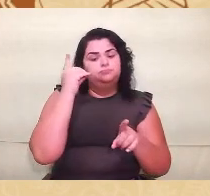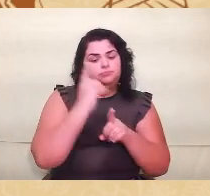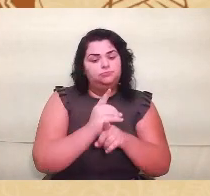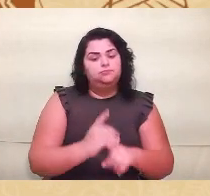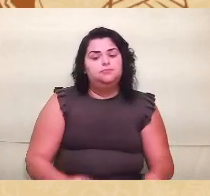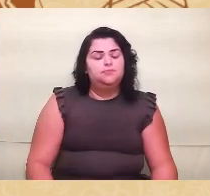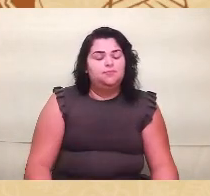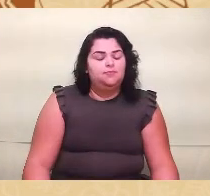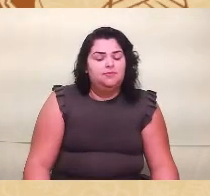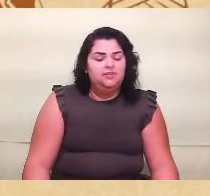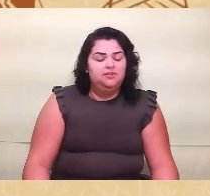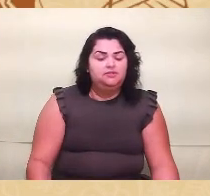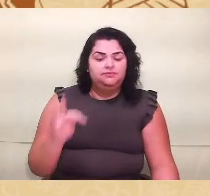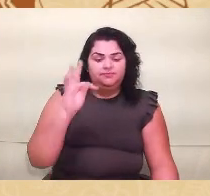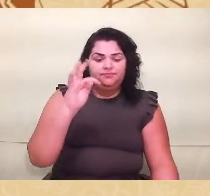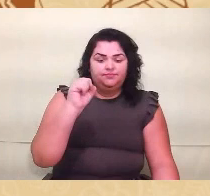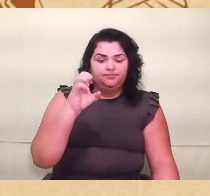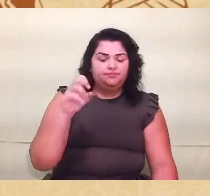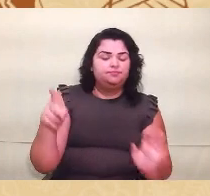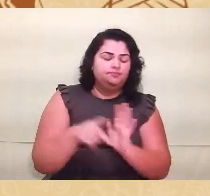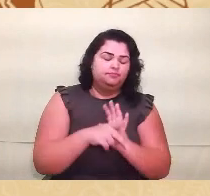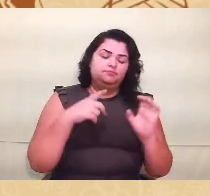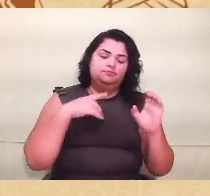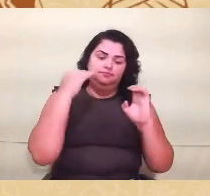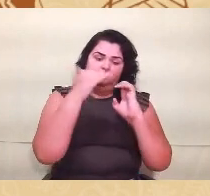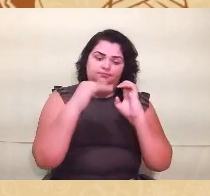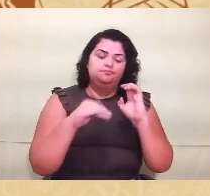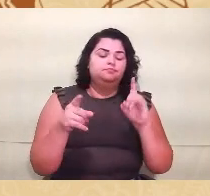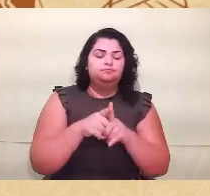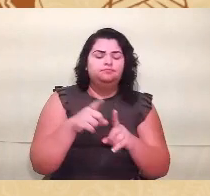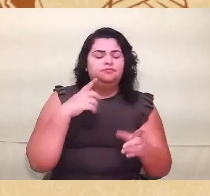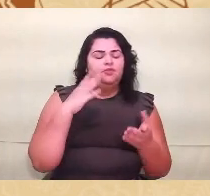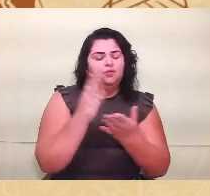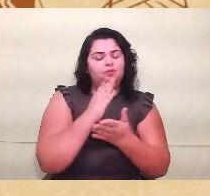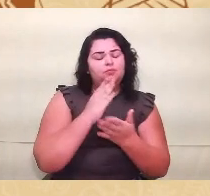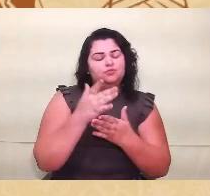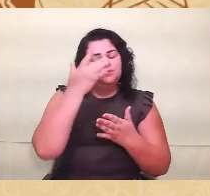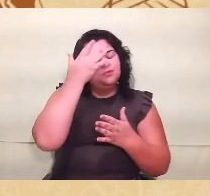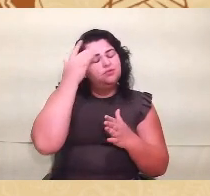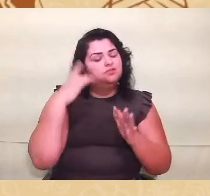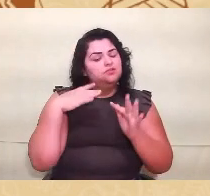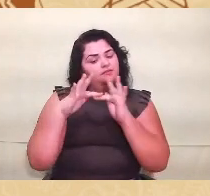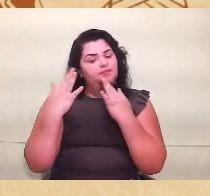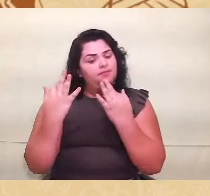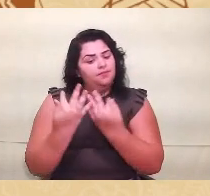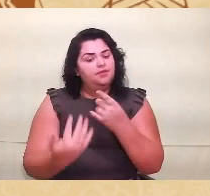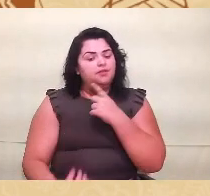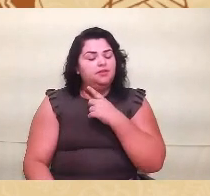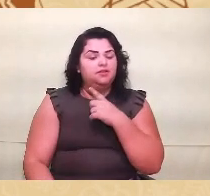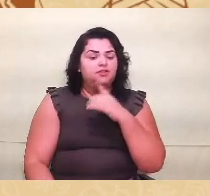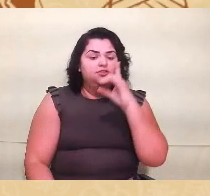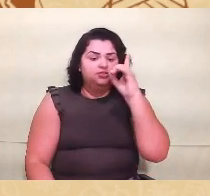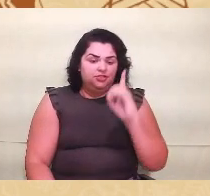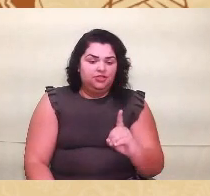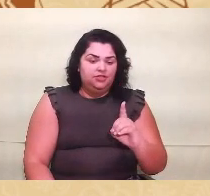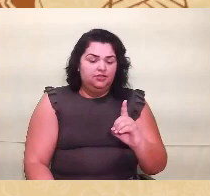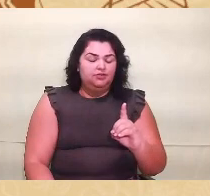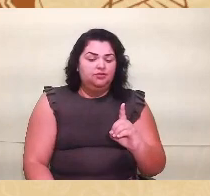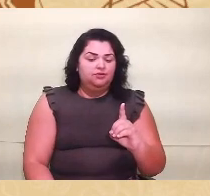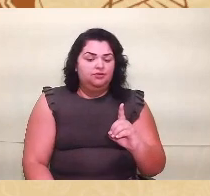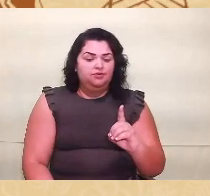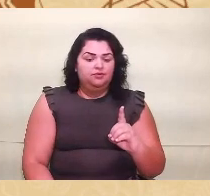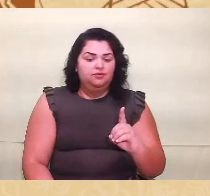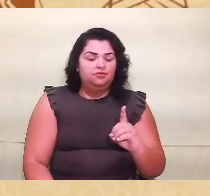achar a tese dele e te enviar. Né? Tem alguns parentes que estão no direito, né? Mas eu não